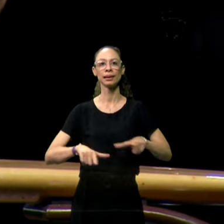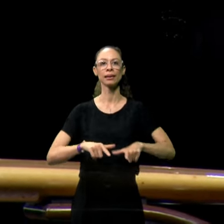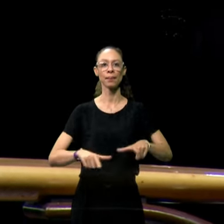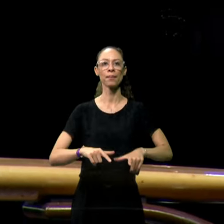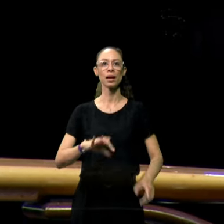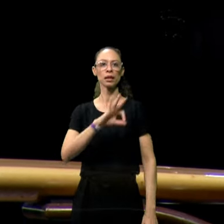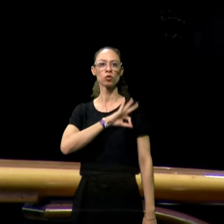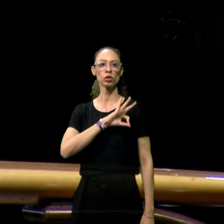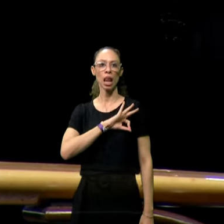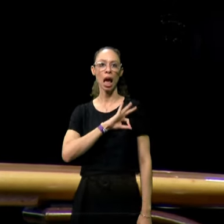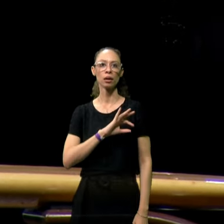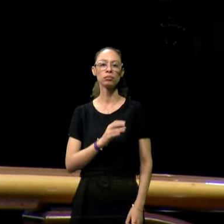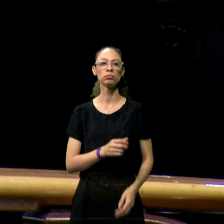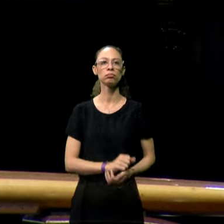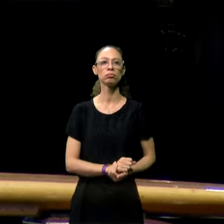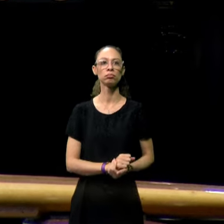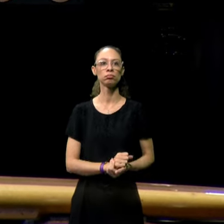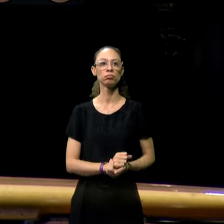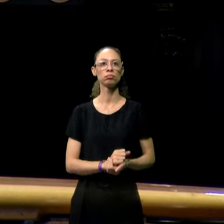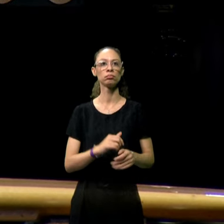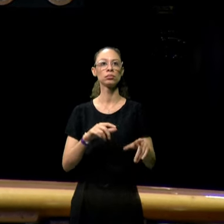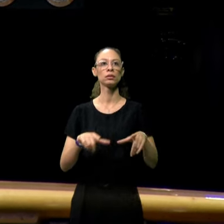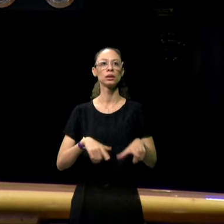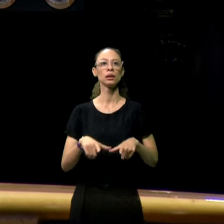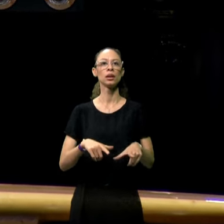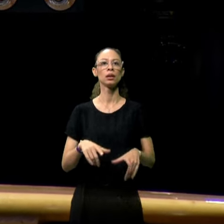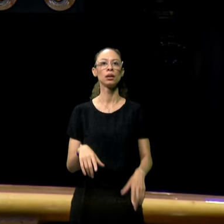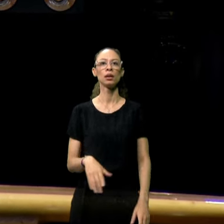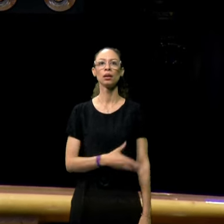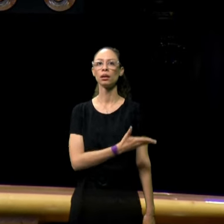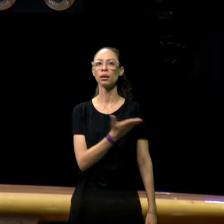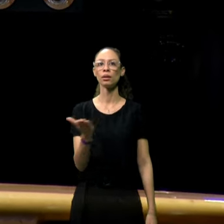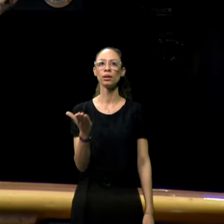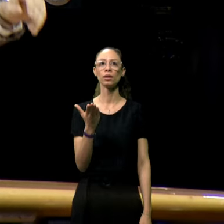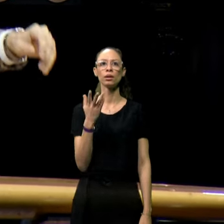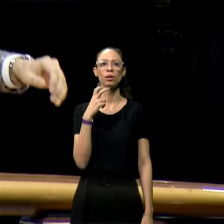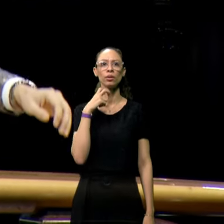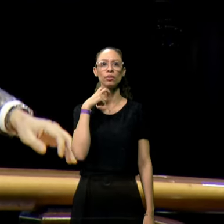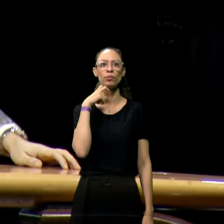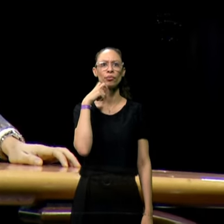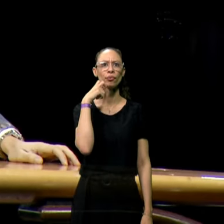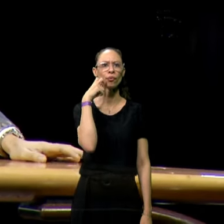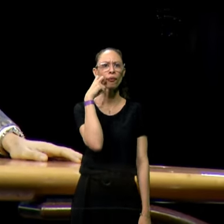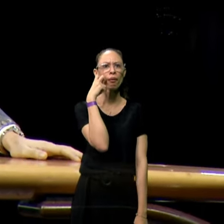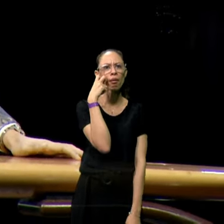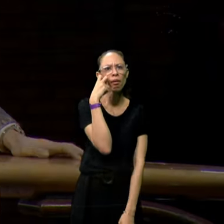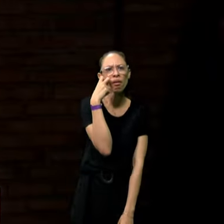com salário, carteira? Levantem a mão. E caia de vergonha.